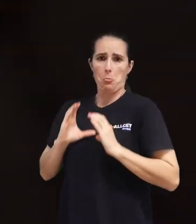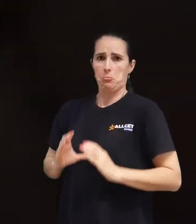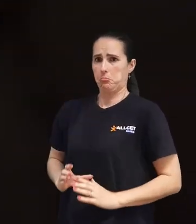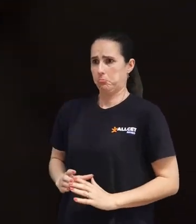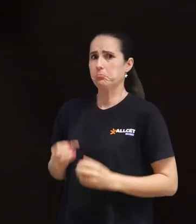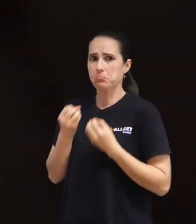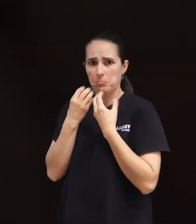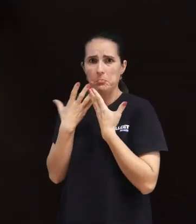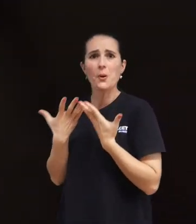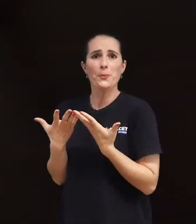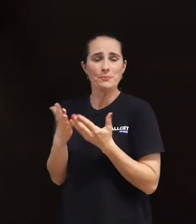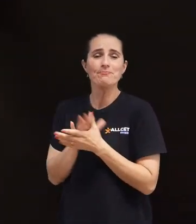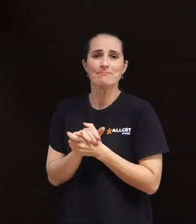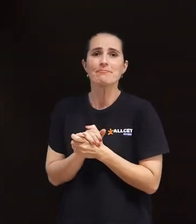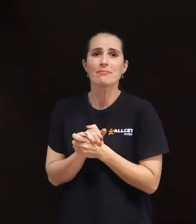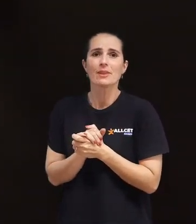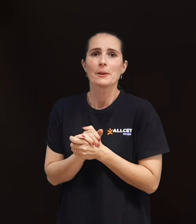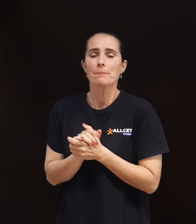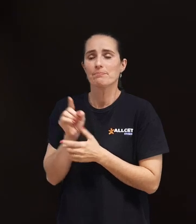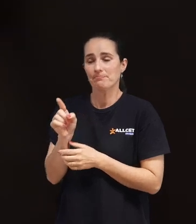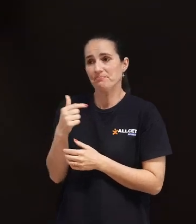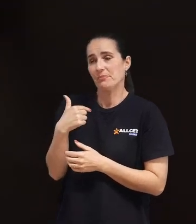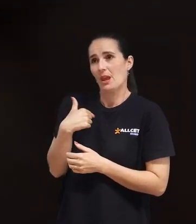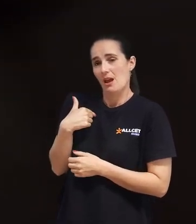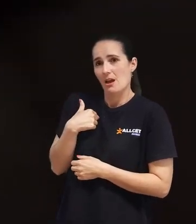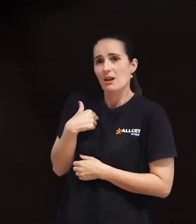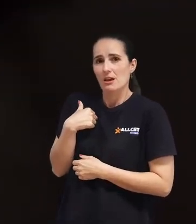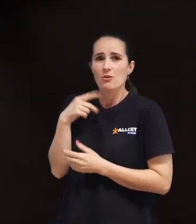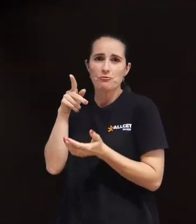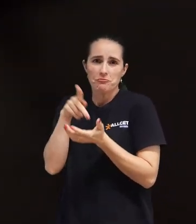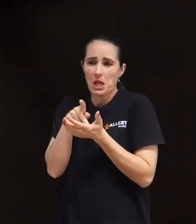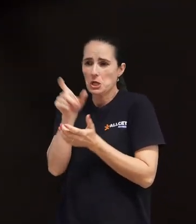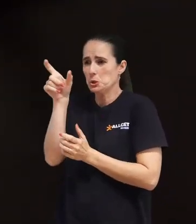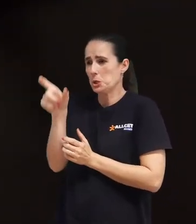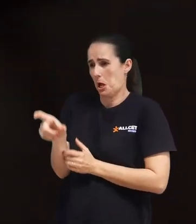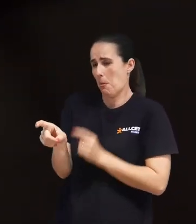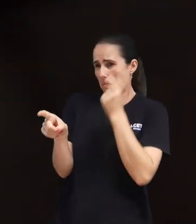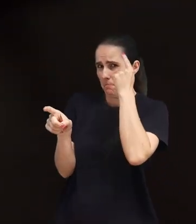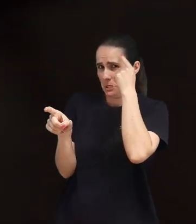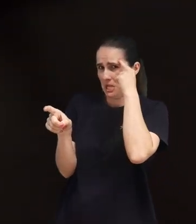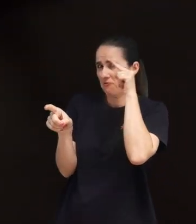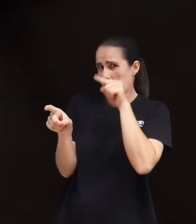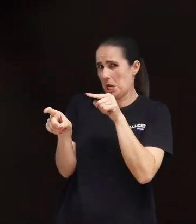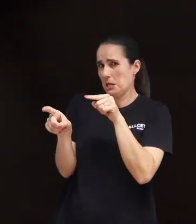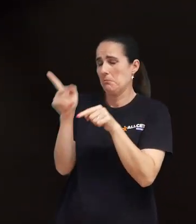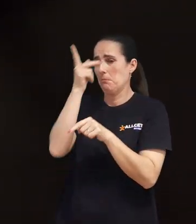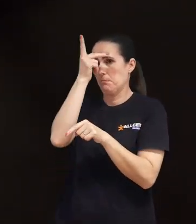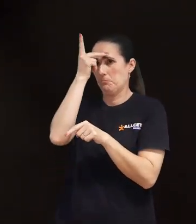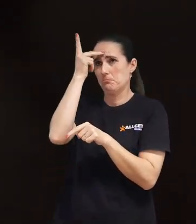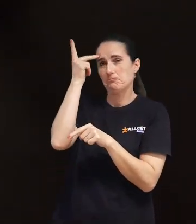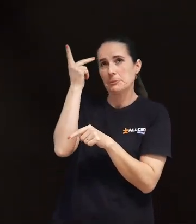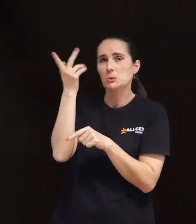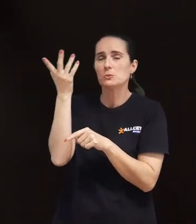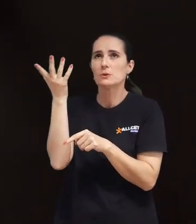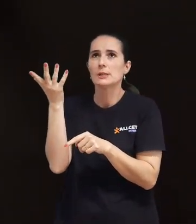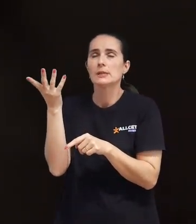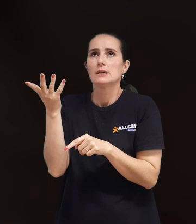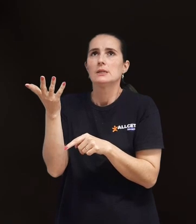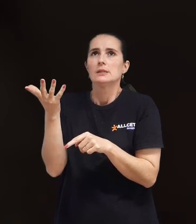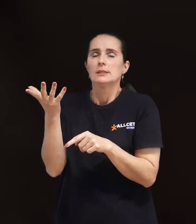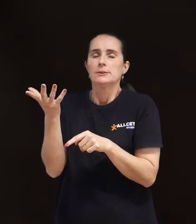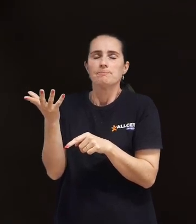Entendeu? A coisa já estava... Então, assim, no início